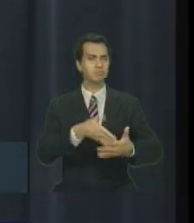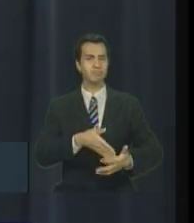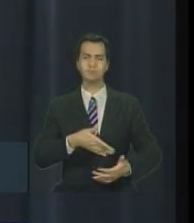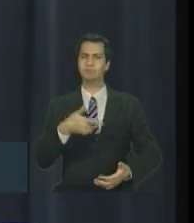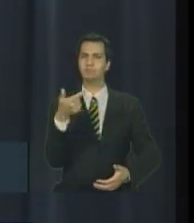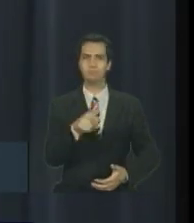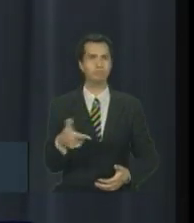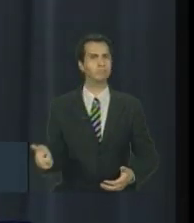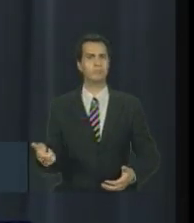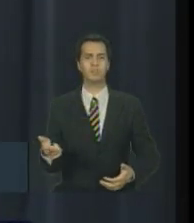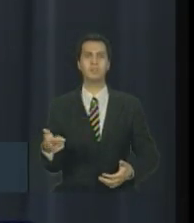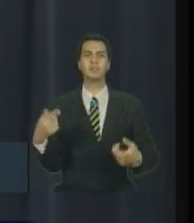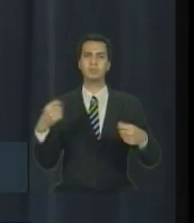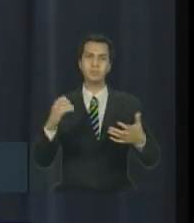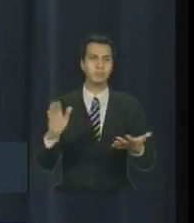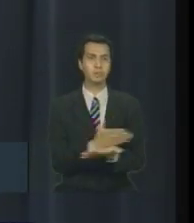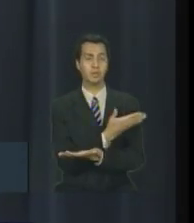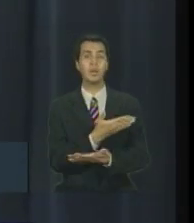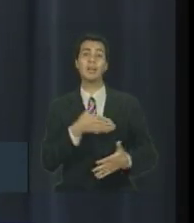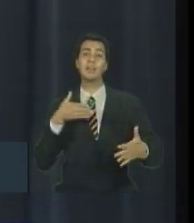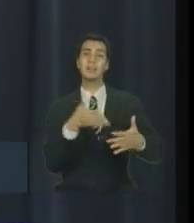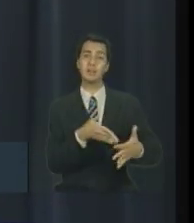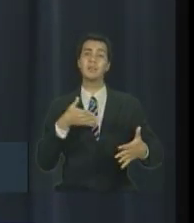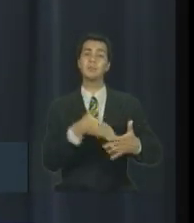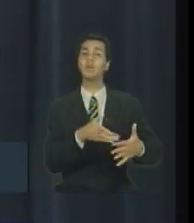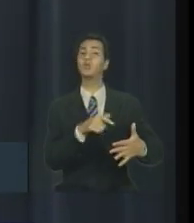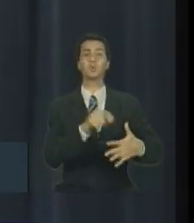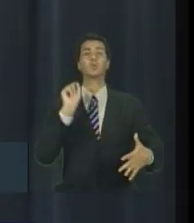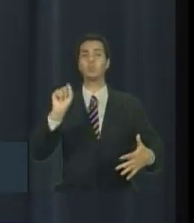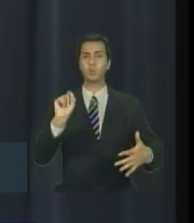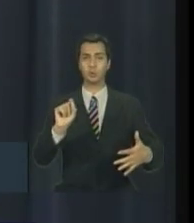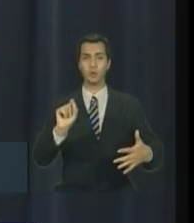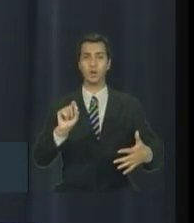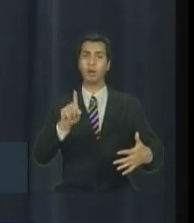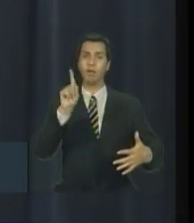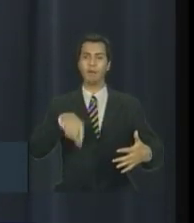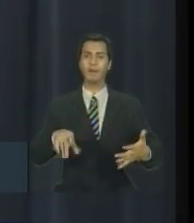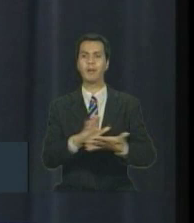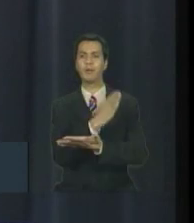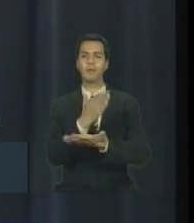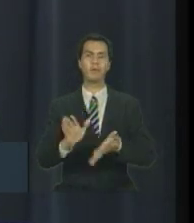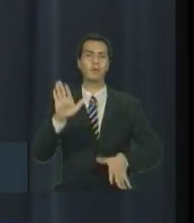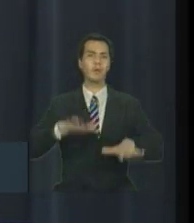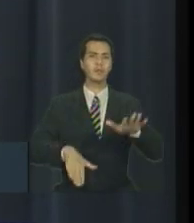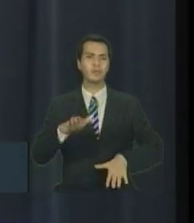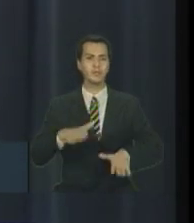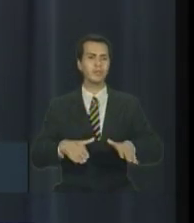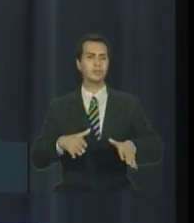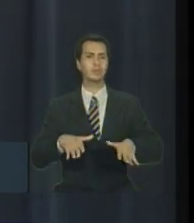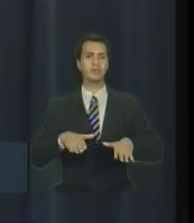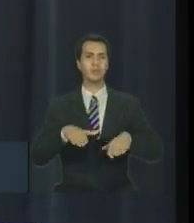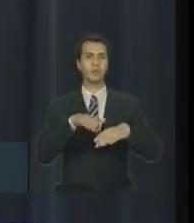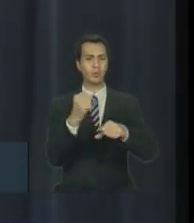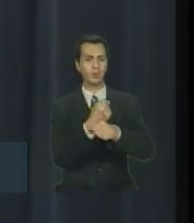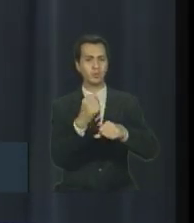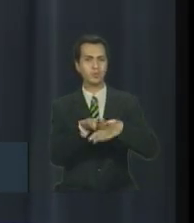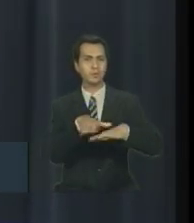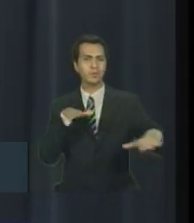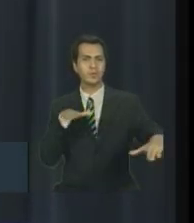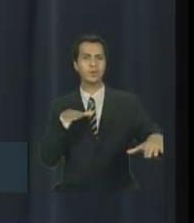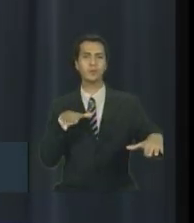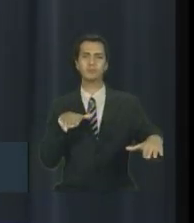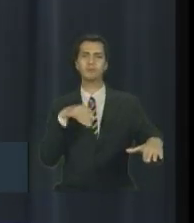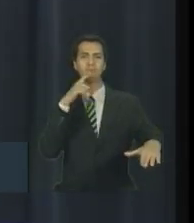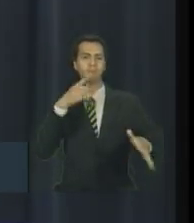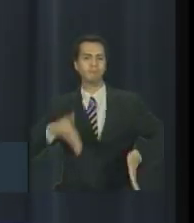que estes limites estão instituídos no meio físico, na comunicação e nas